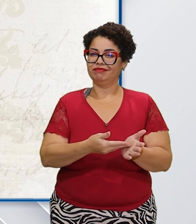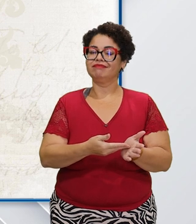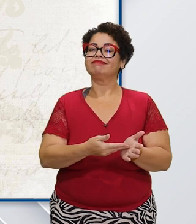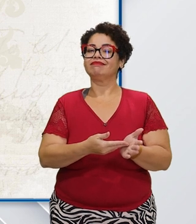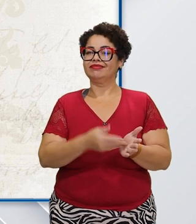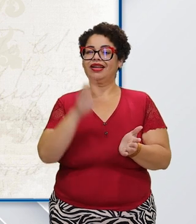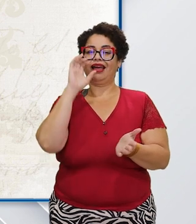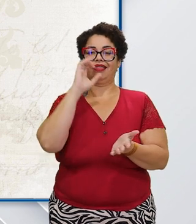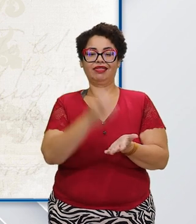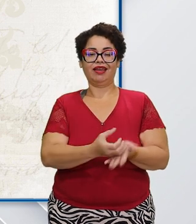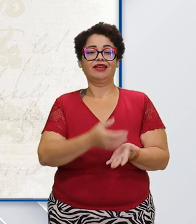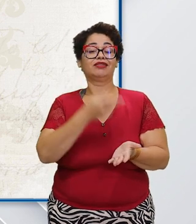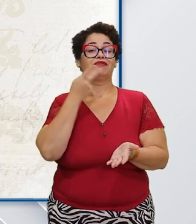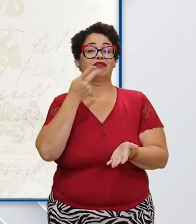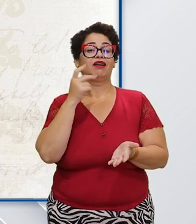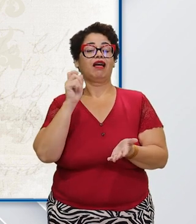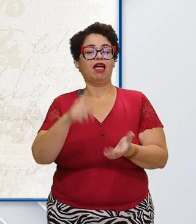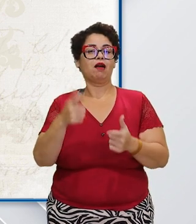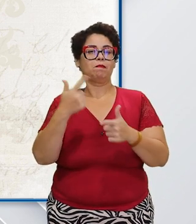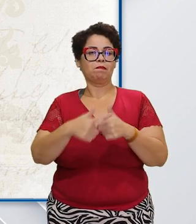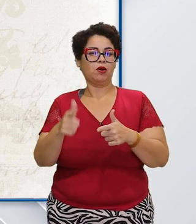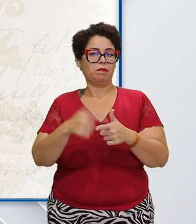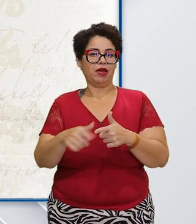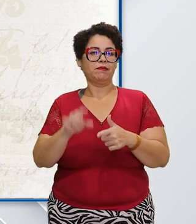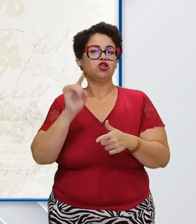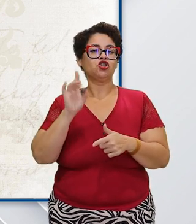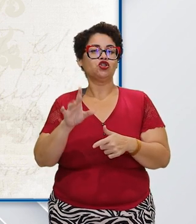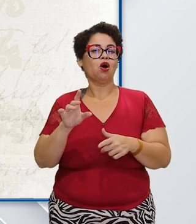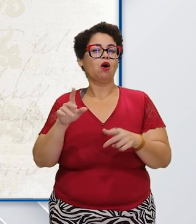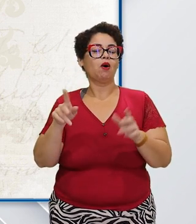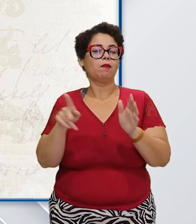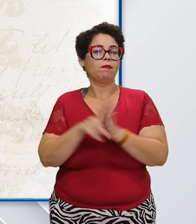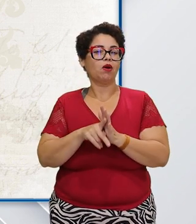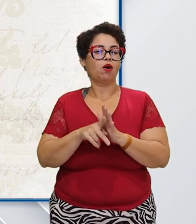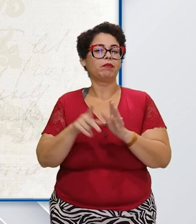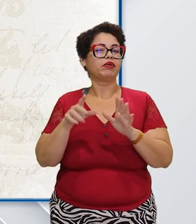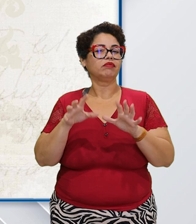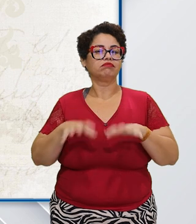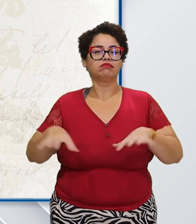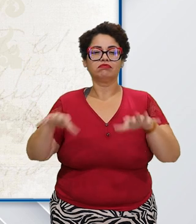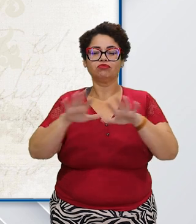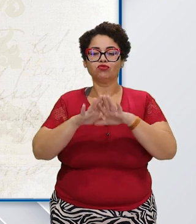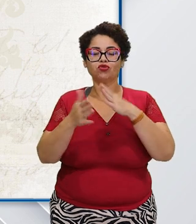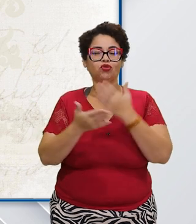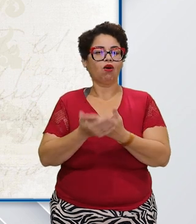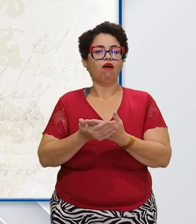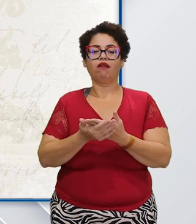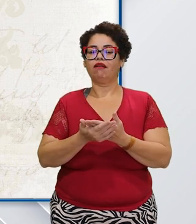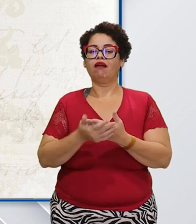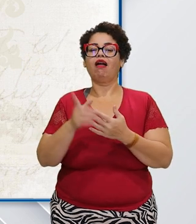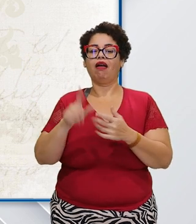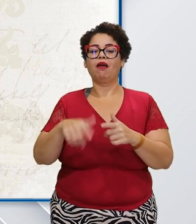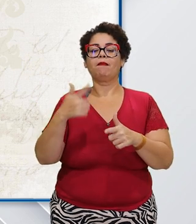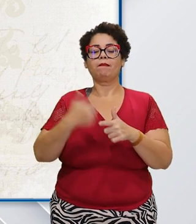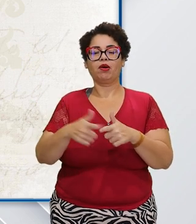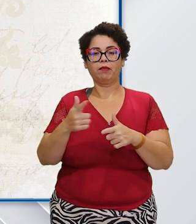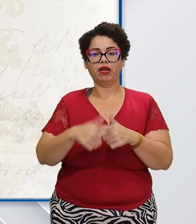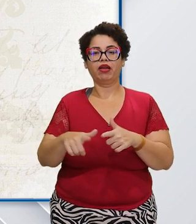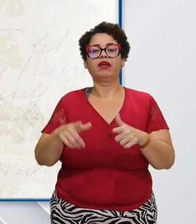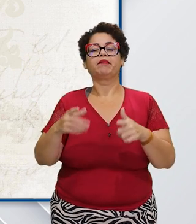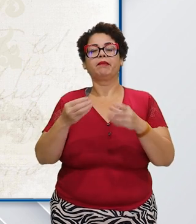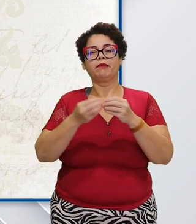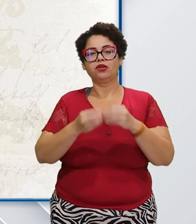a tese do texto diz que é um problema não apenas comprometedor do ambiente educacional mas também